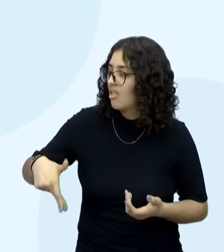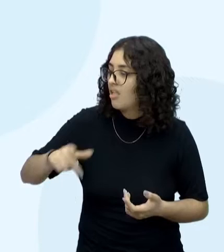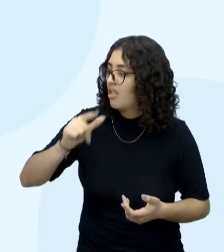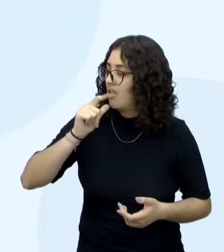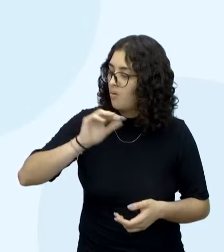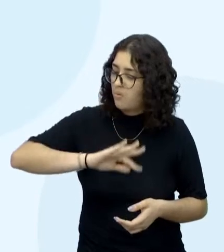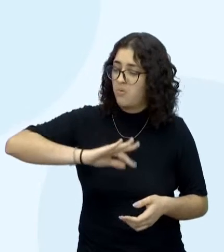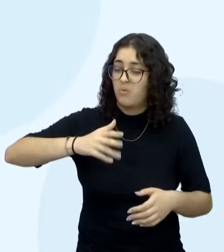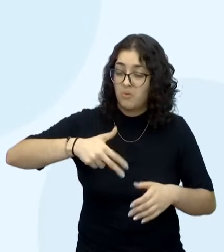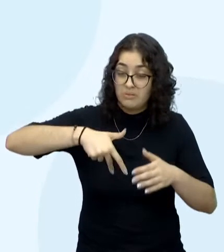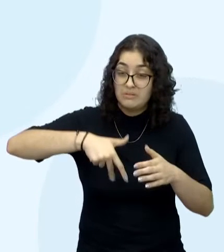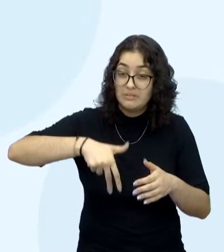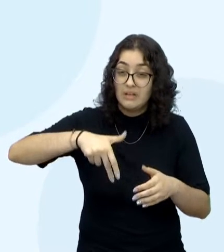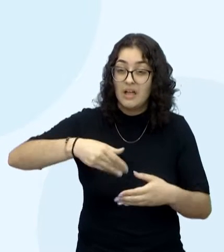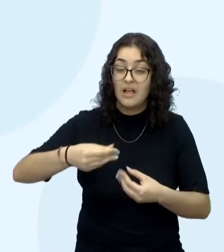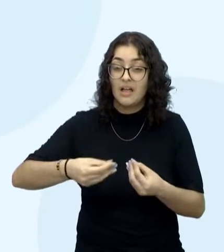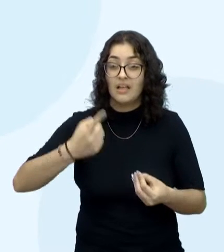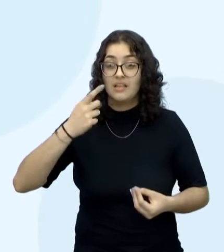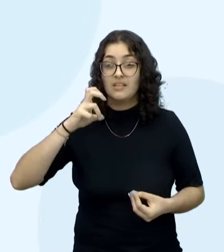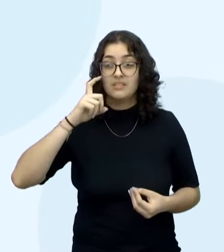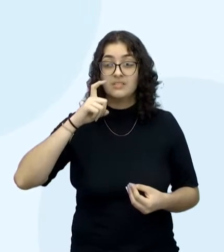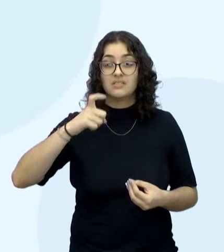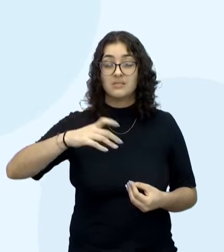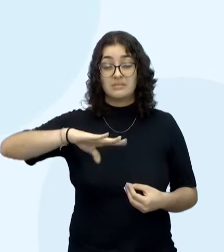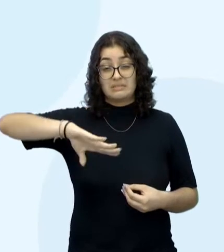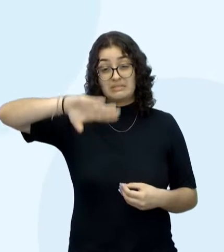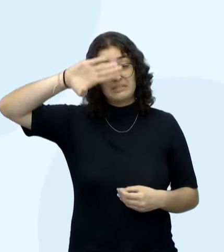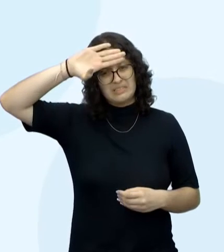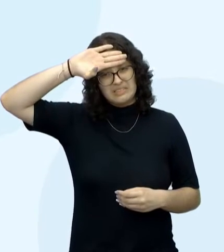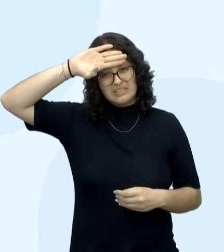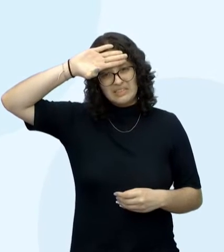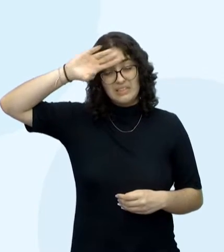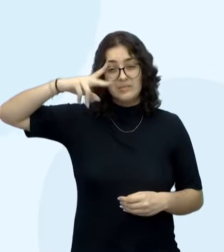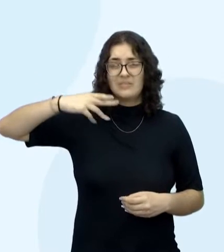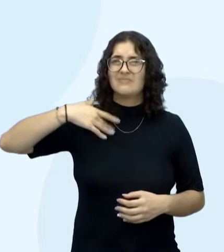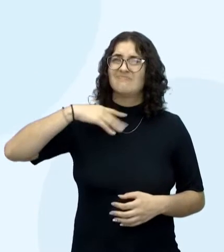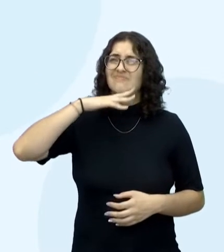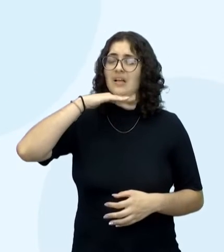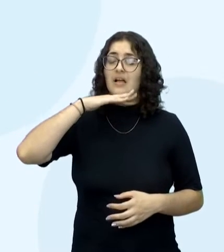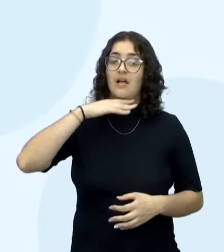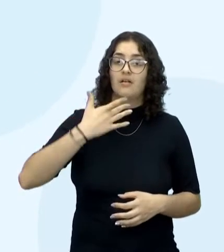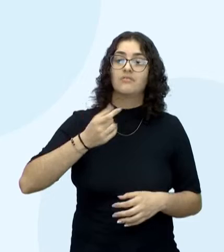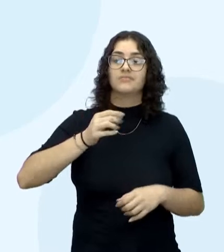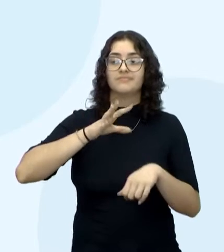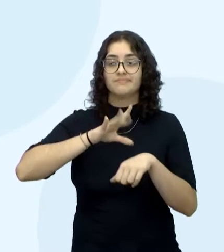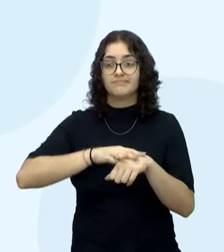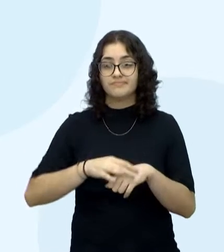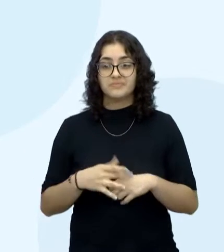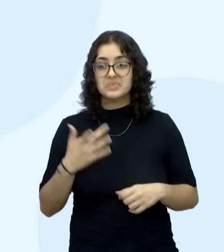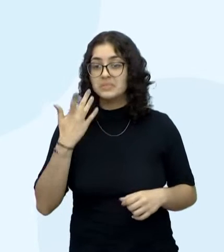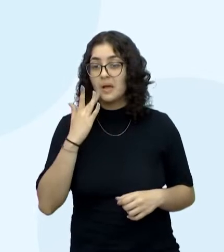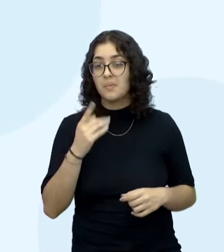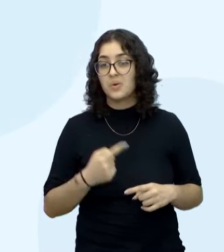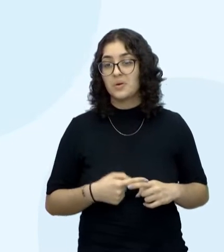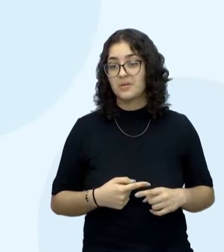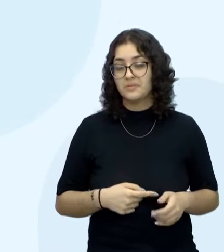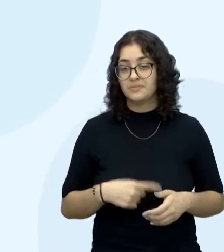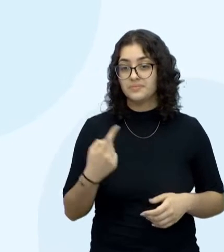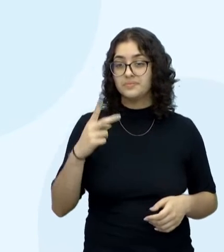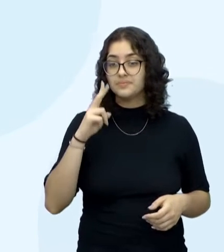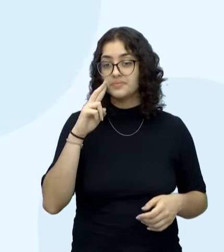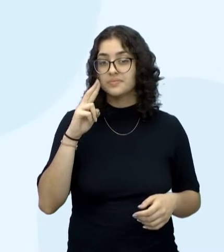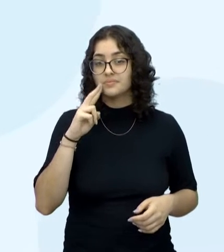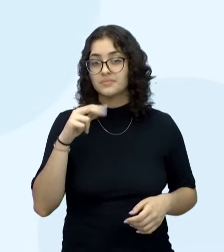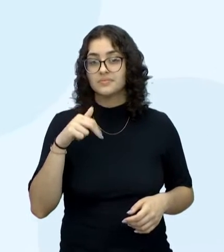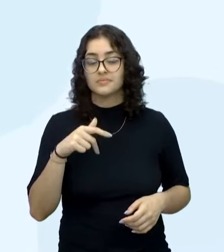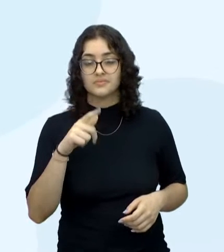enchente aquele dia, depois de 15 dias dá uma febre, a pessoa está se sentindo mal, ficou doente e não sabe por quê. Depois vai lembrar que andou